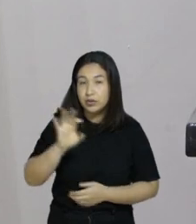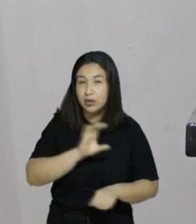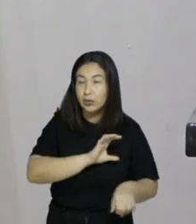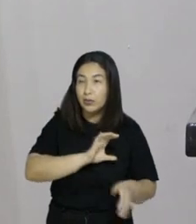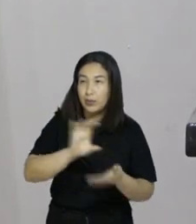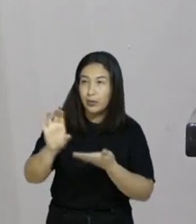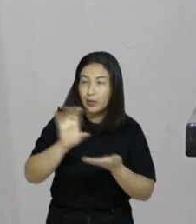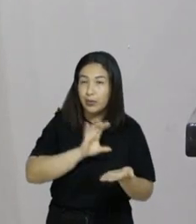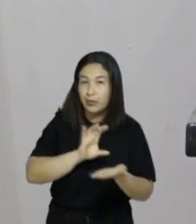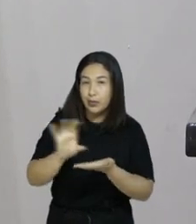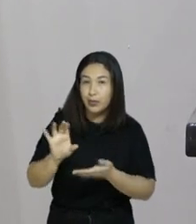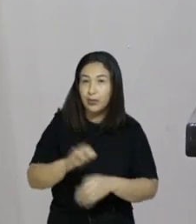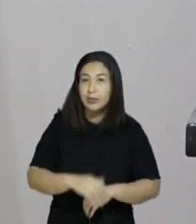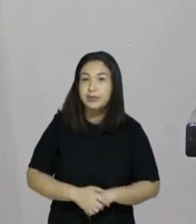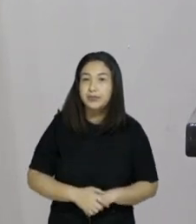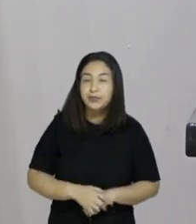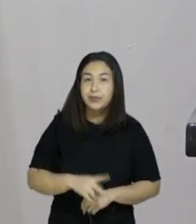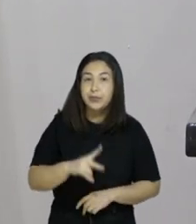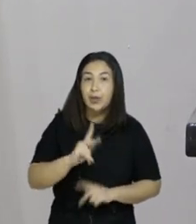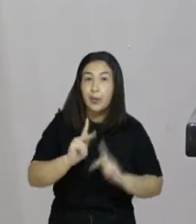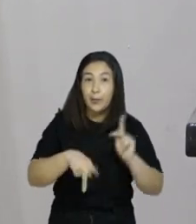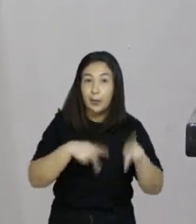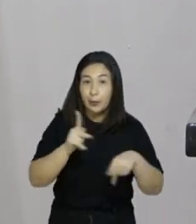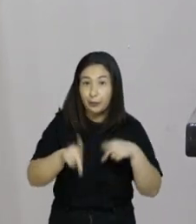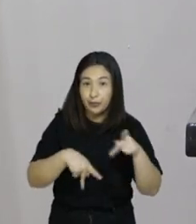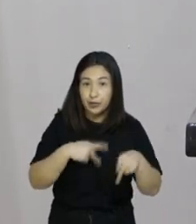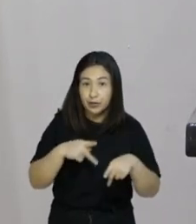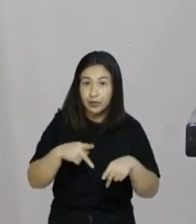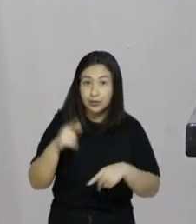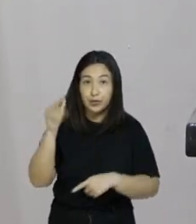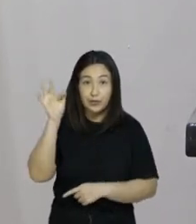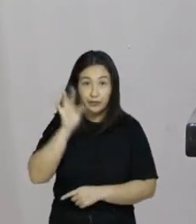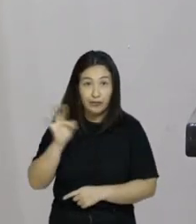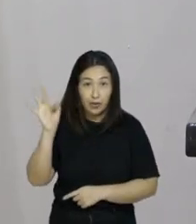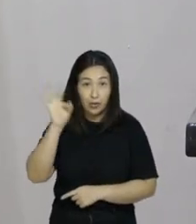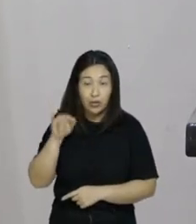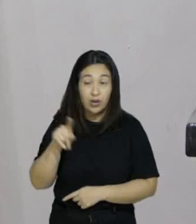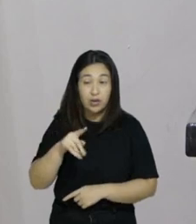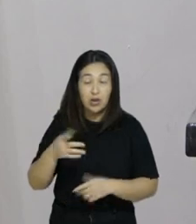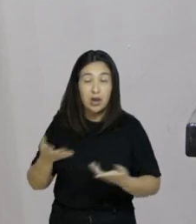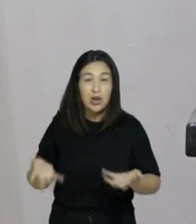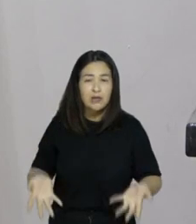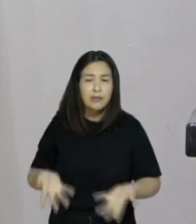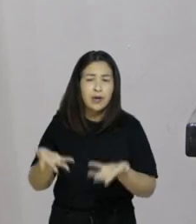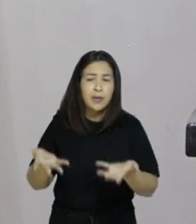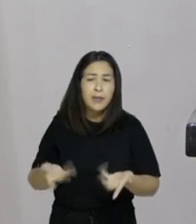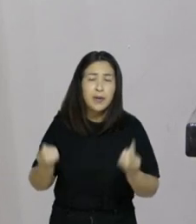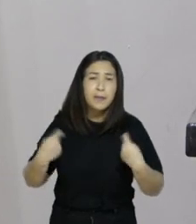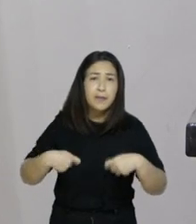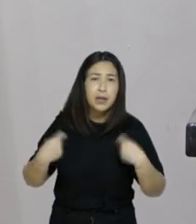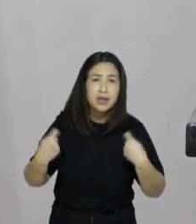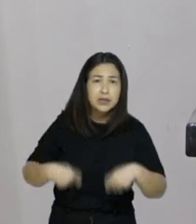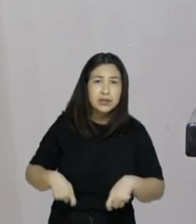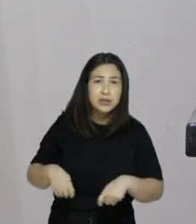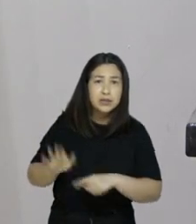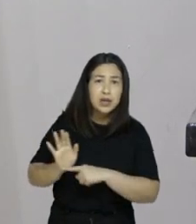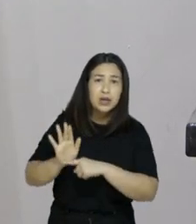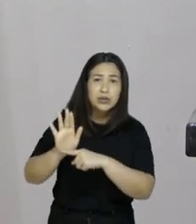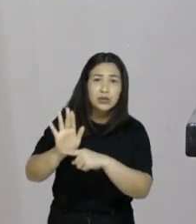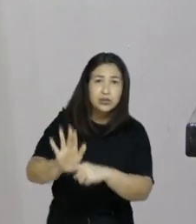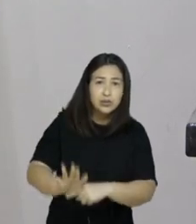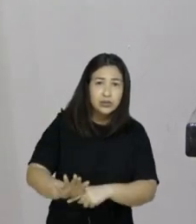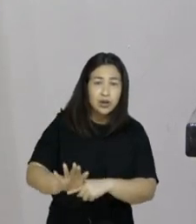exportações. Os professores universitários são incentivados a abrirem ou auxiliarem seus alunos a abrirem